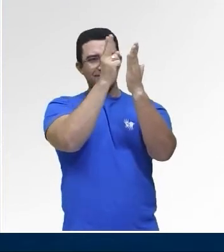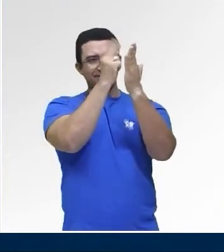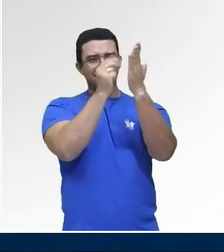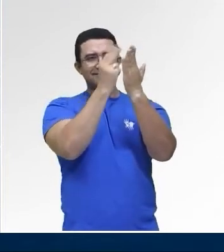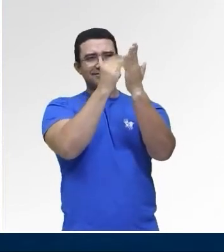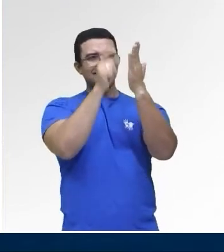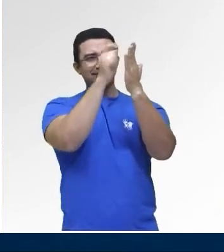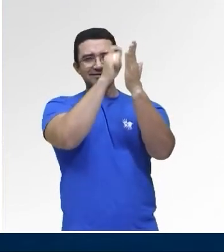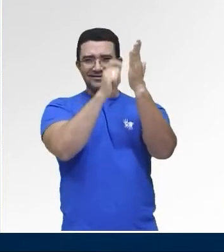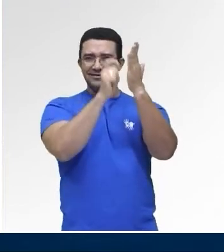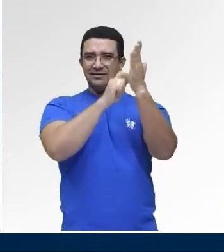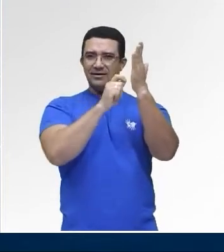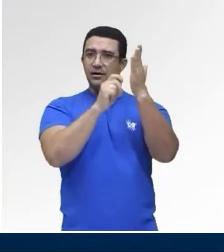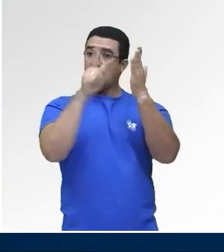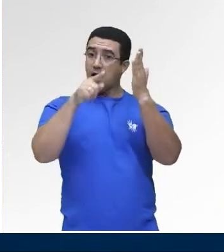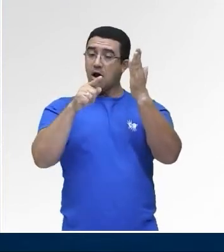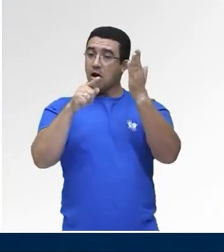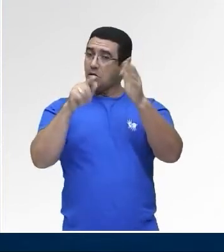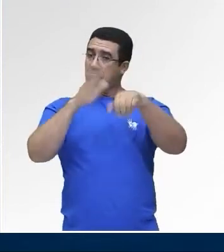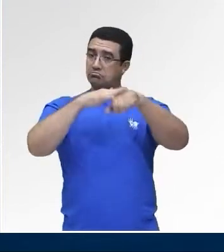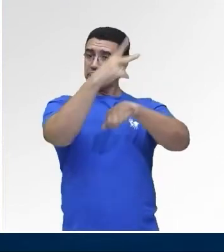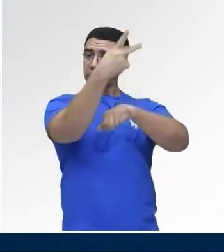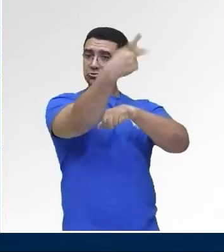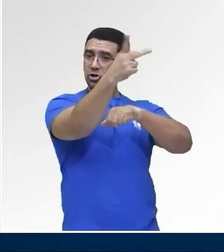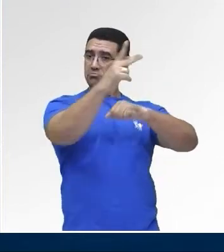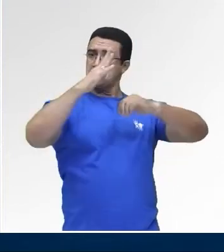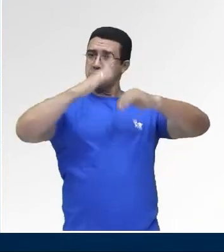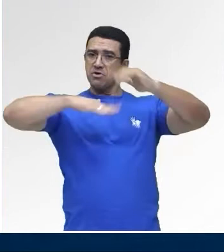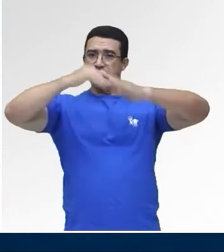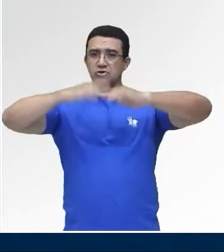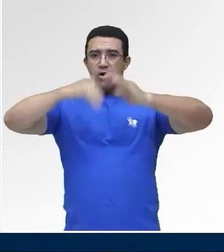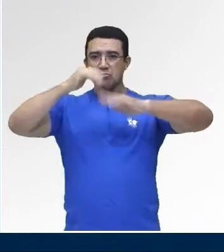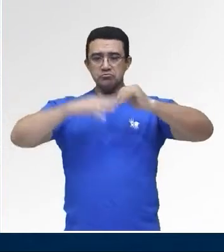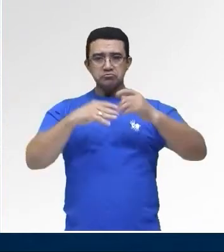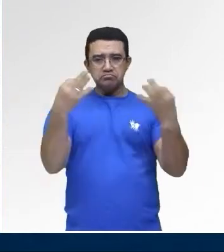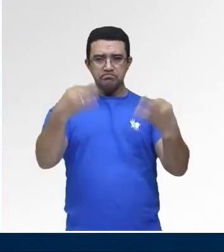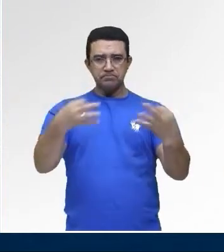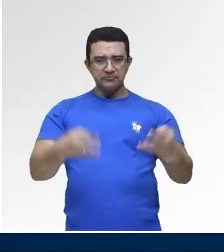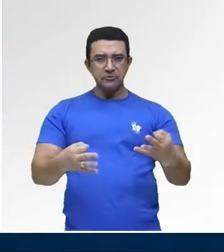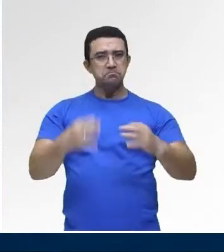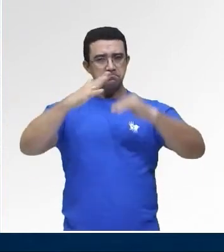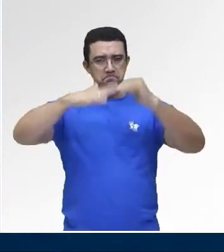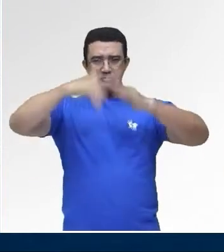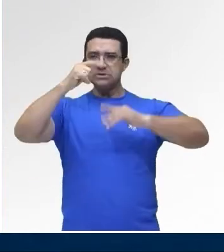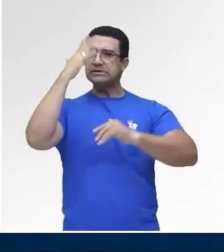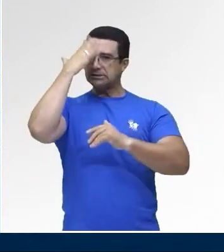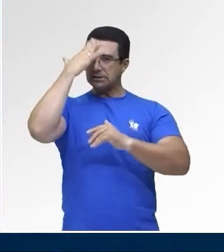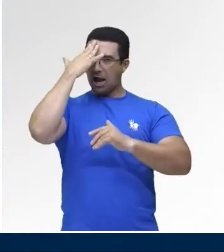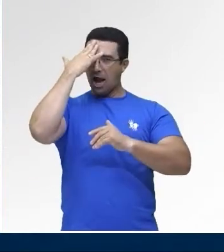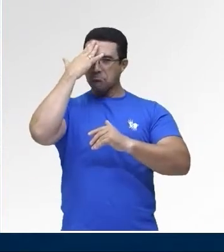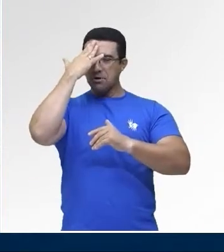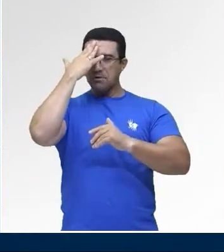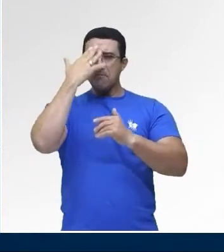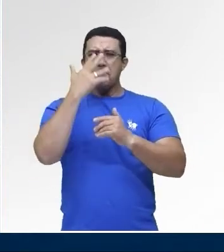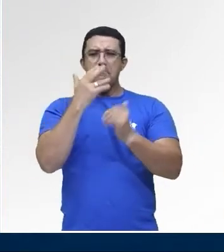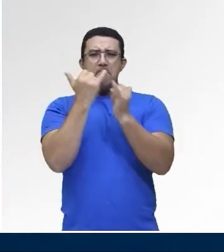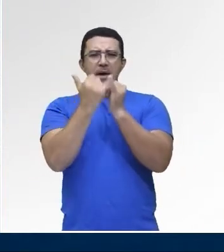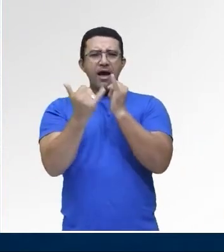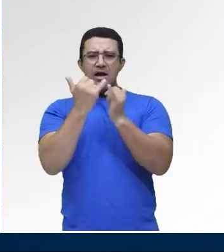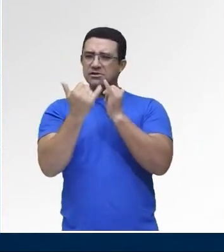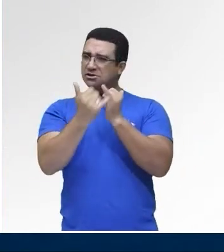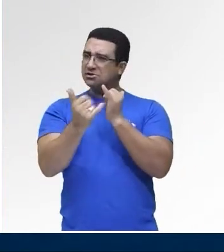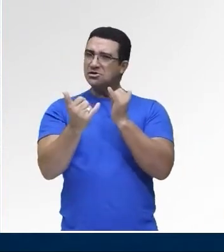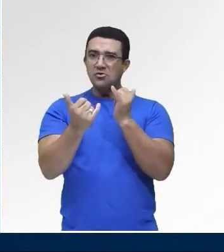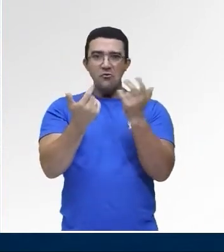do pintor, do artista, em reproduzir a realidade, no caso aí as frutas, né? Poderiam ser outras coisas, poderia